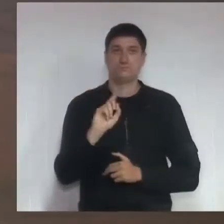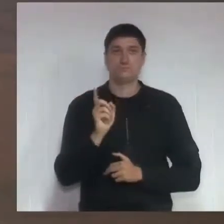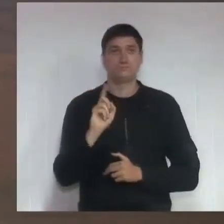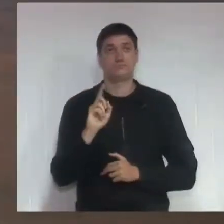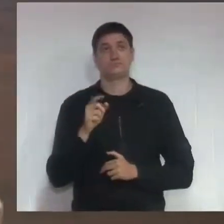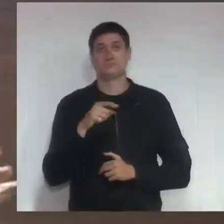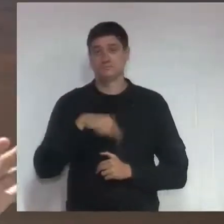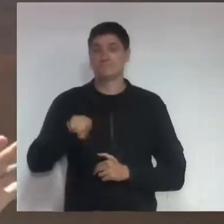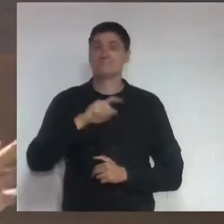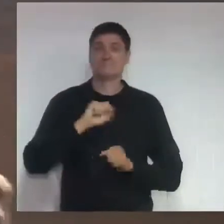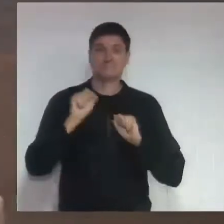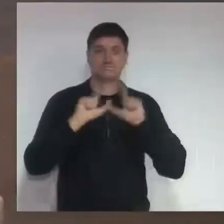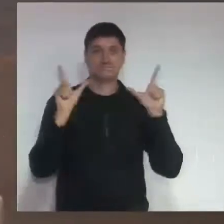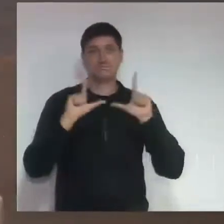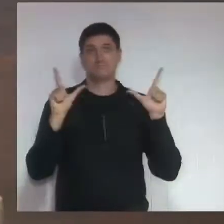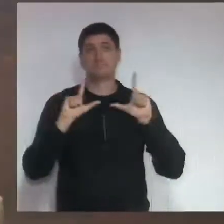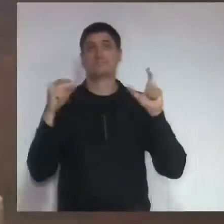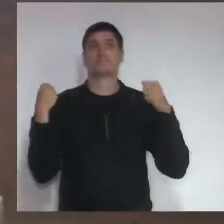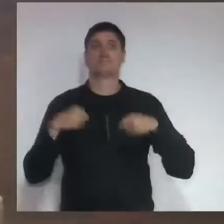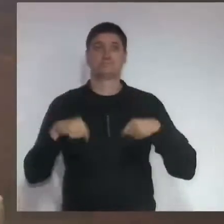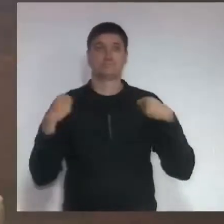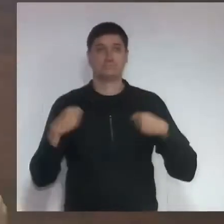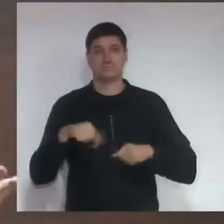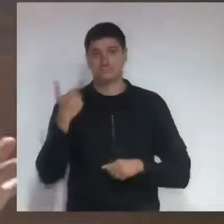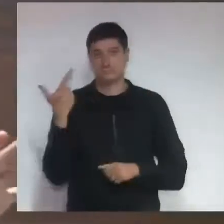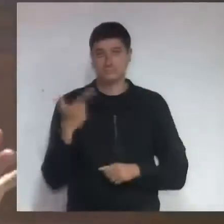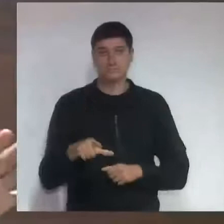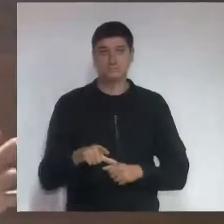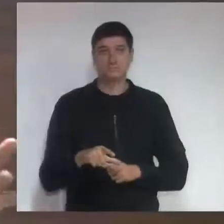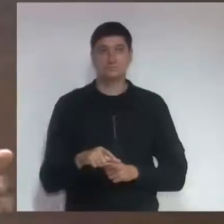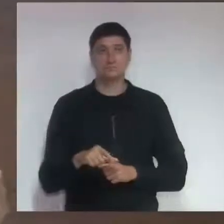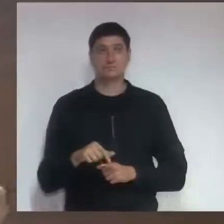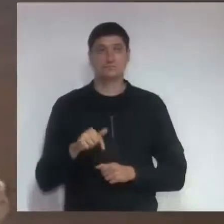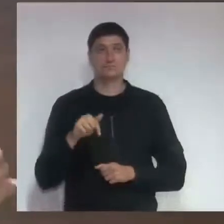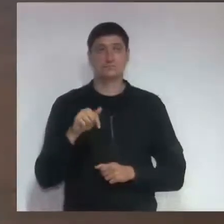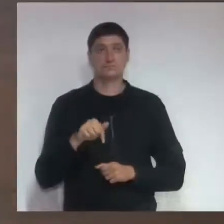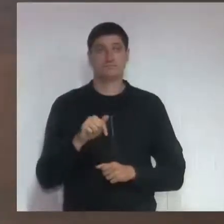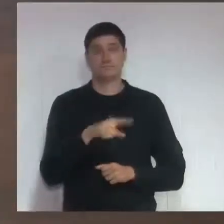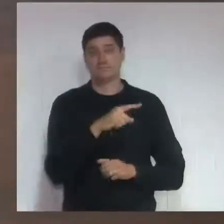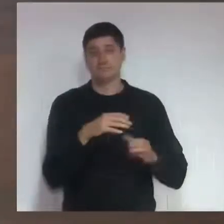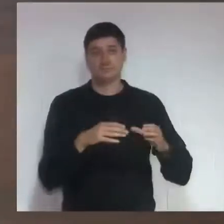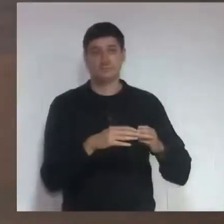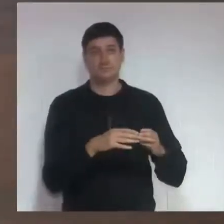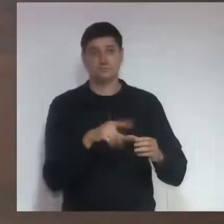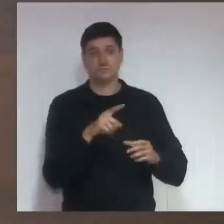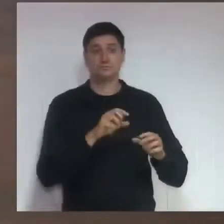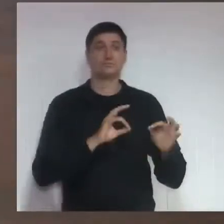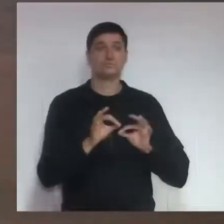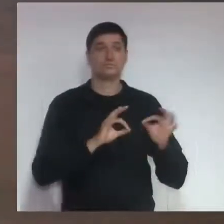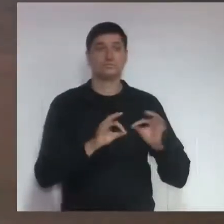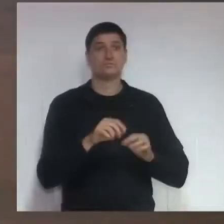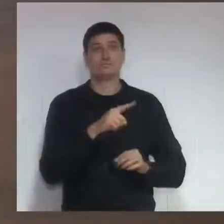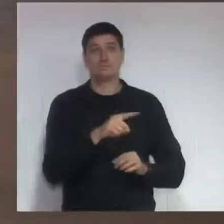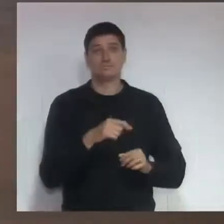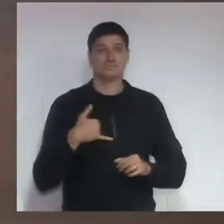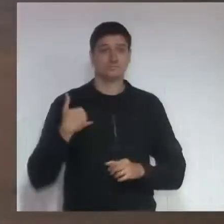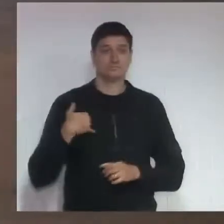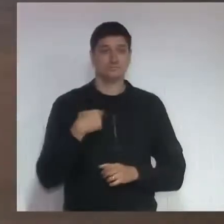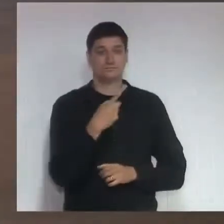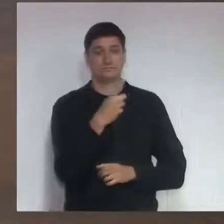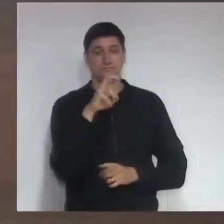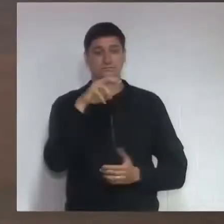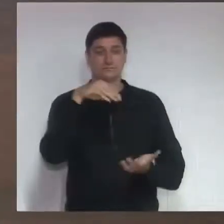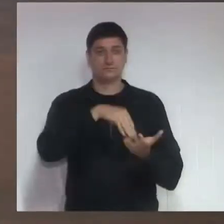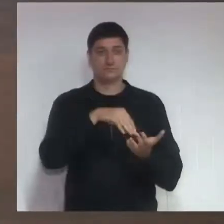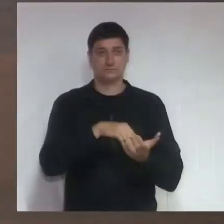se acomodar e achar que isso é normal. Uma outra informação, que é o grupo que eu acabo trabalhando mais, a faixa etária de 15 a 29